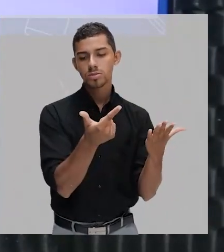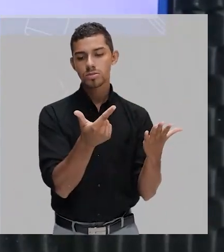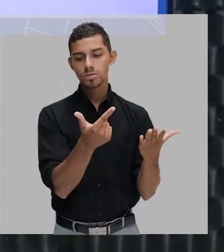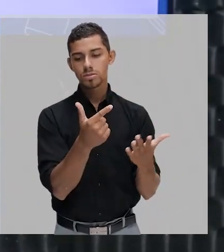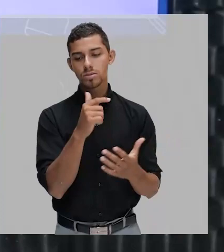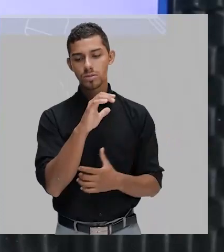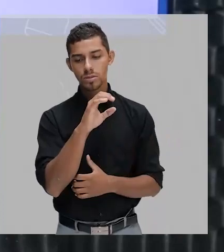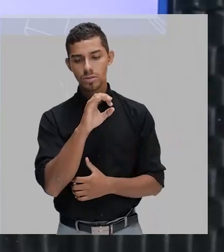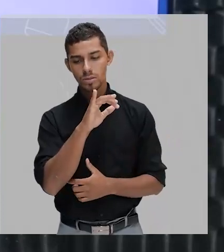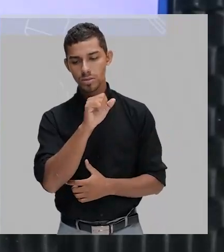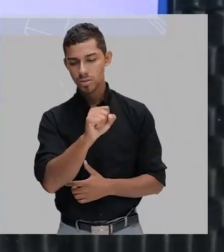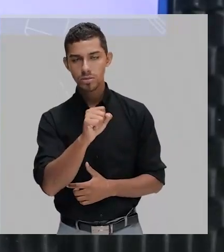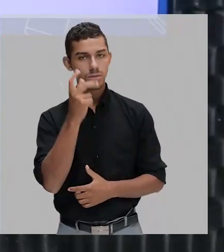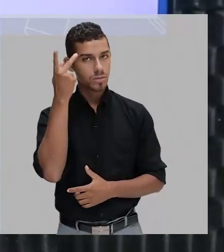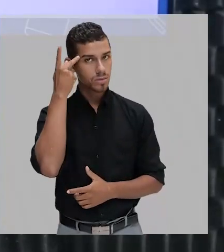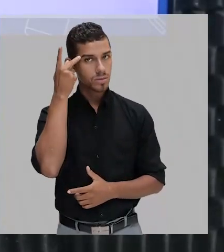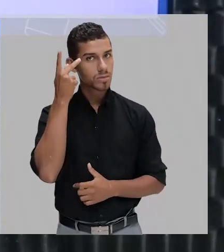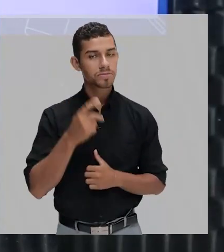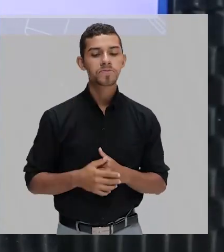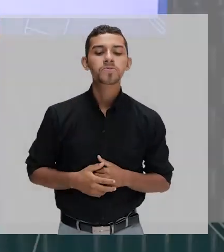jornal Correio Paulistano.